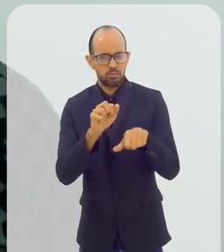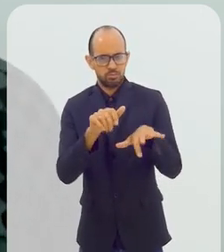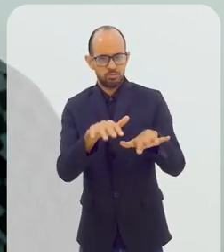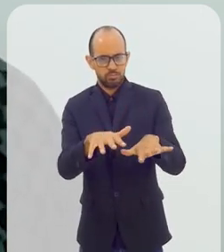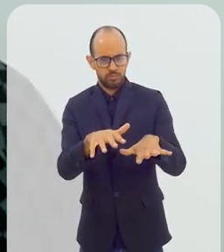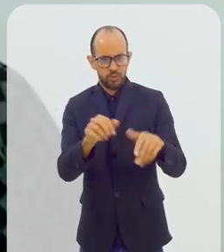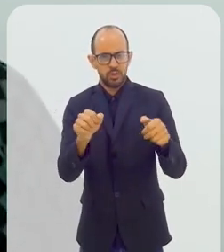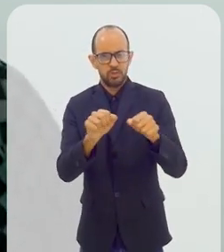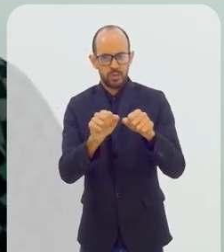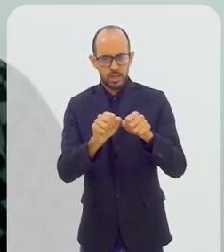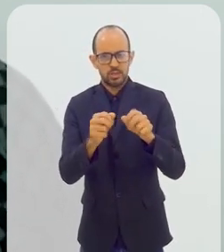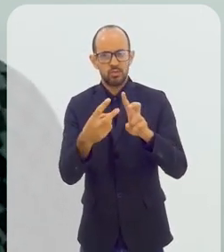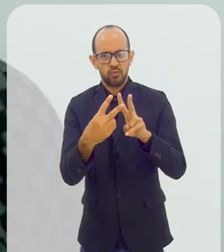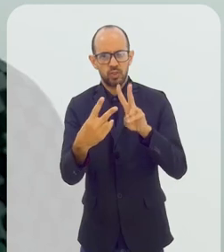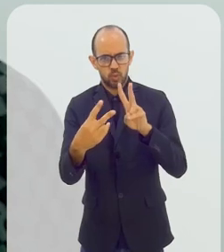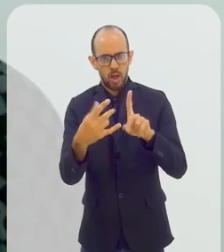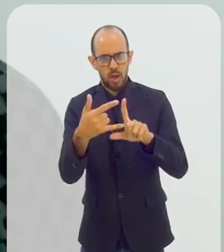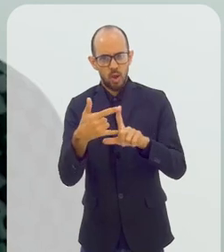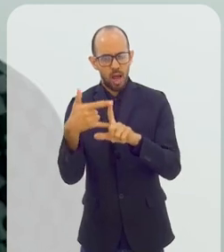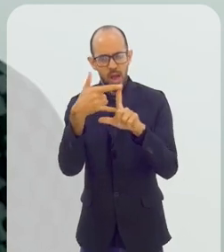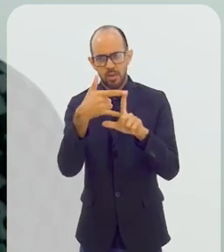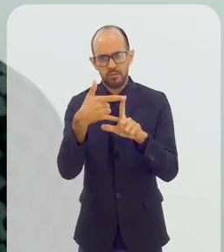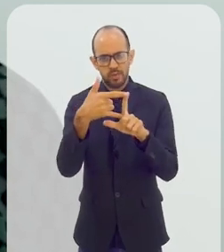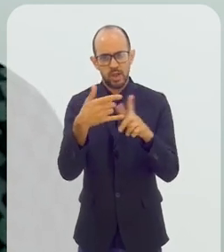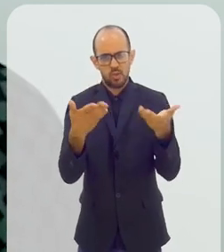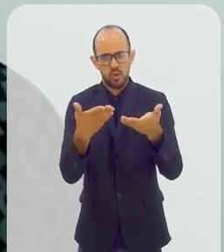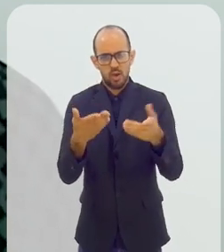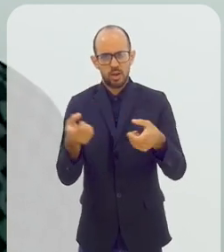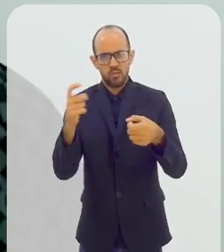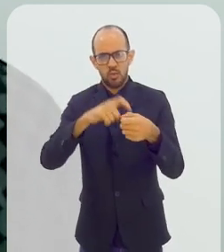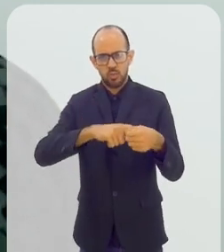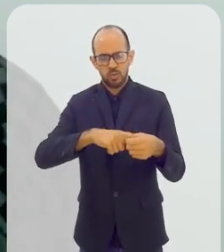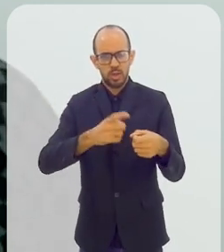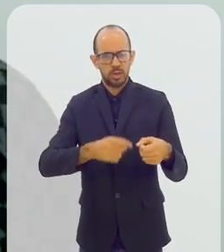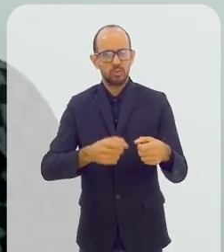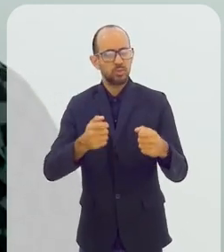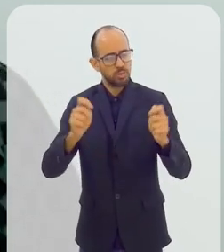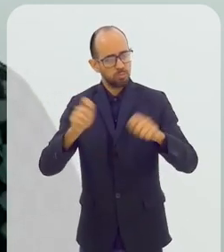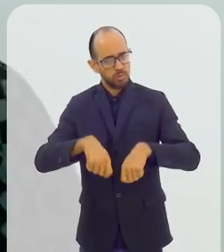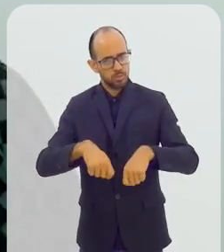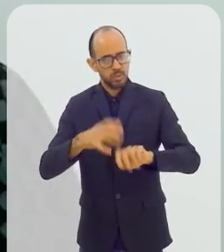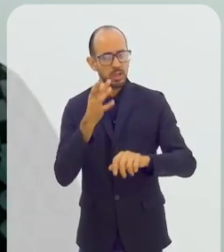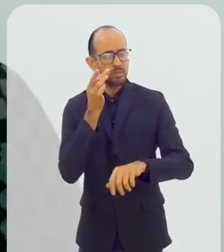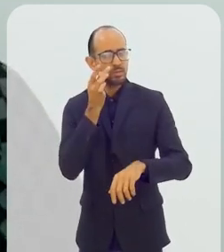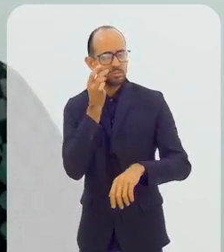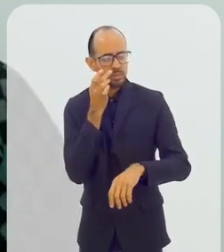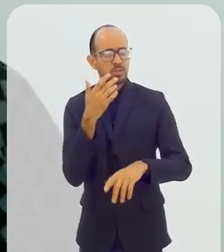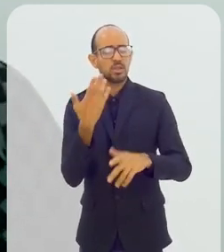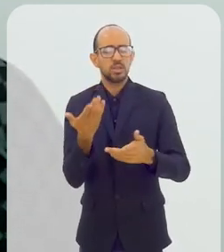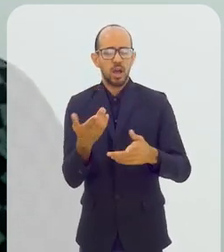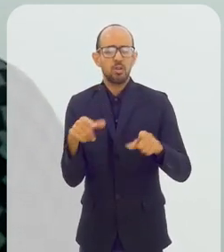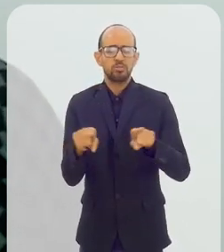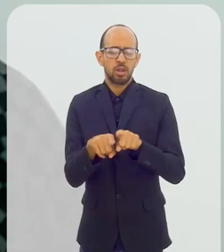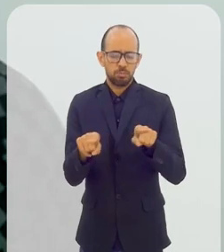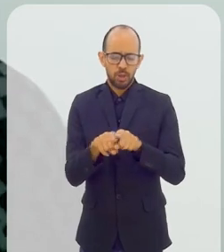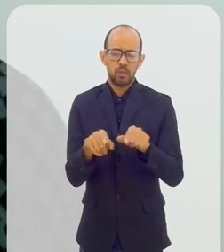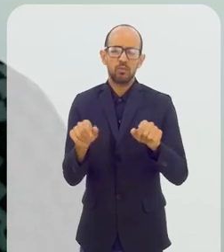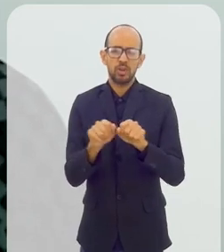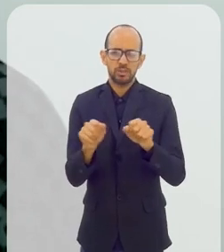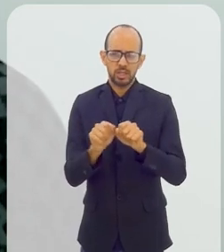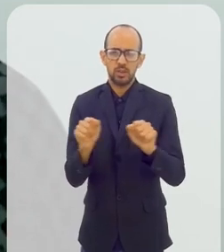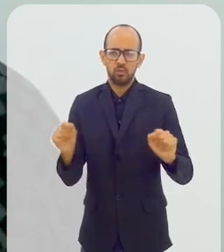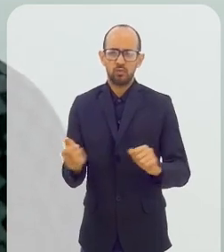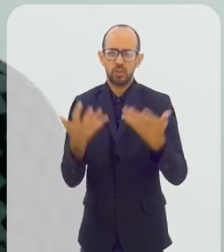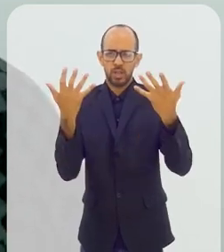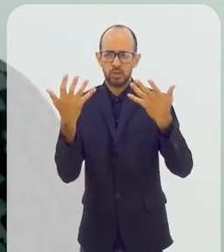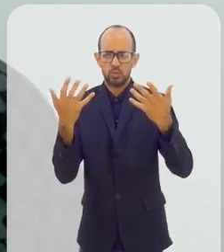eventos virtuais. A gente está voltando aí para uma condição de poder se encontrar, né, gerar encontros e também fazer